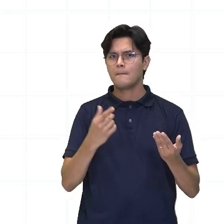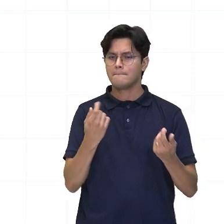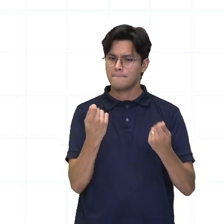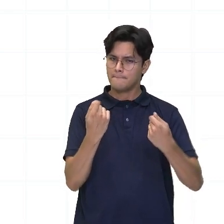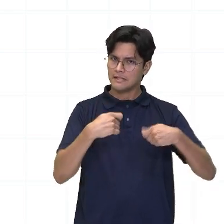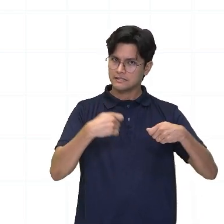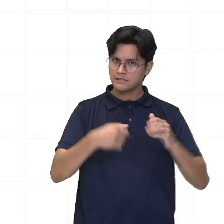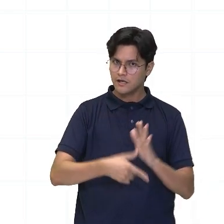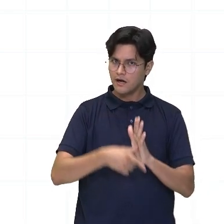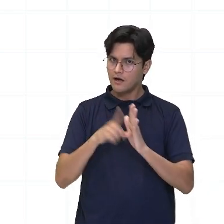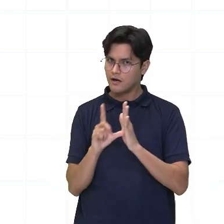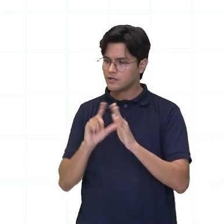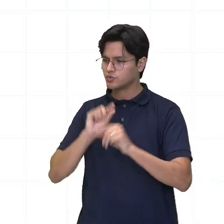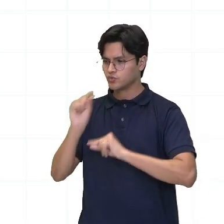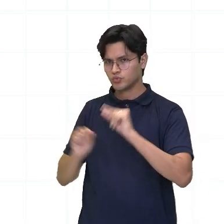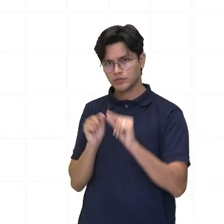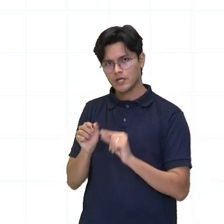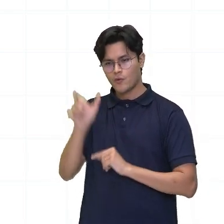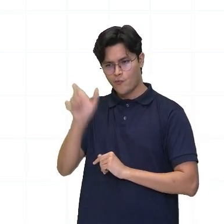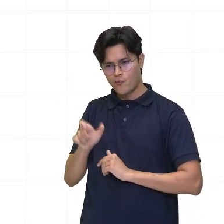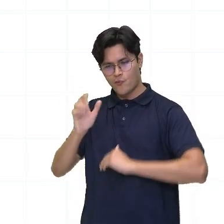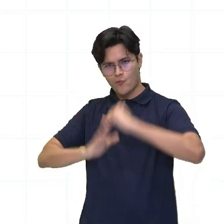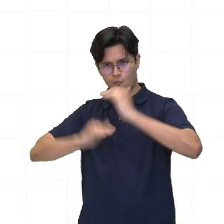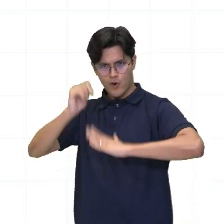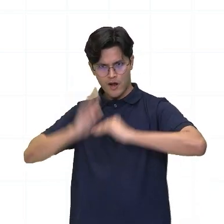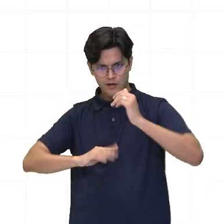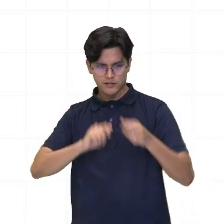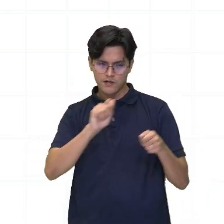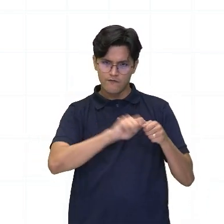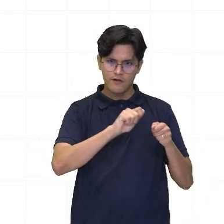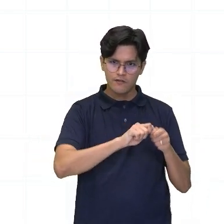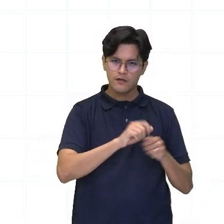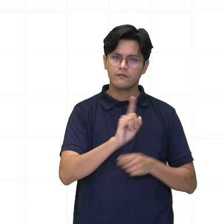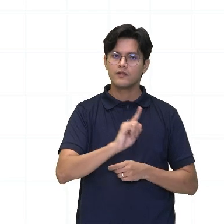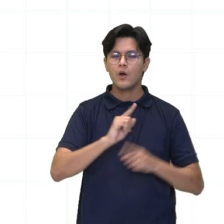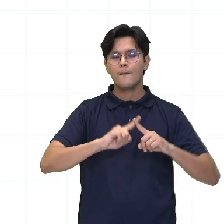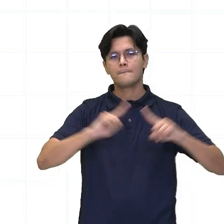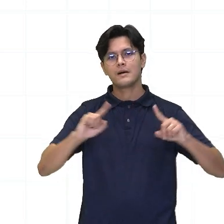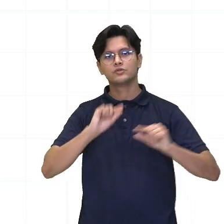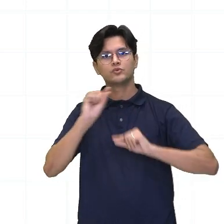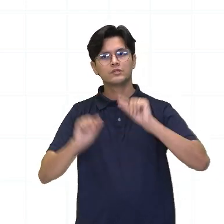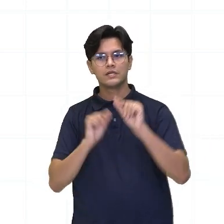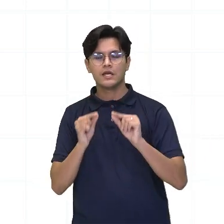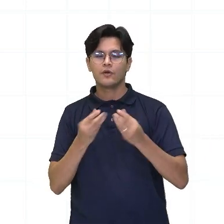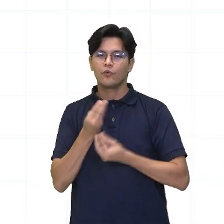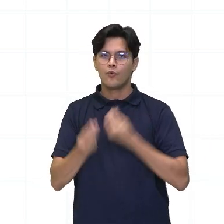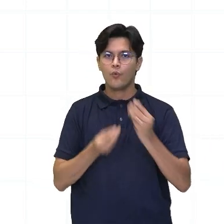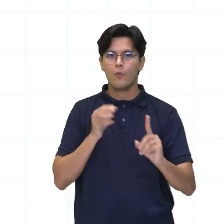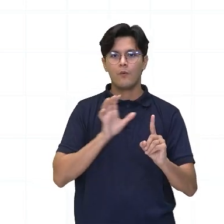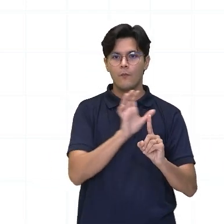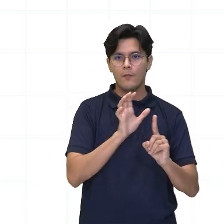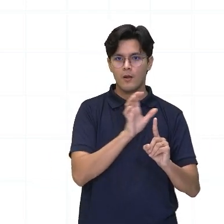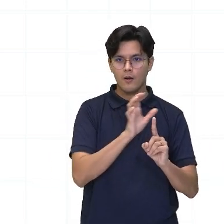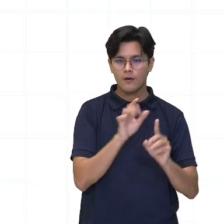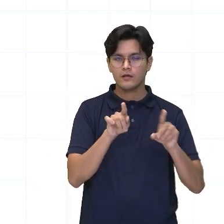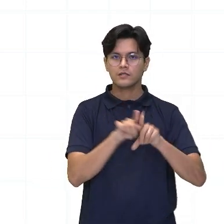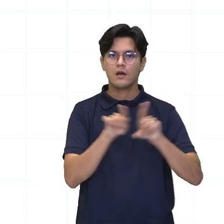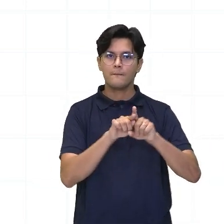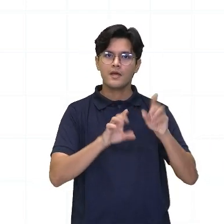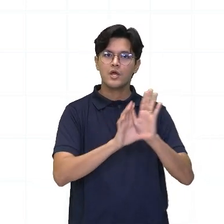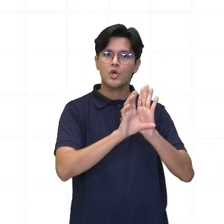do artista. O que importa é a intervenção da obra, o conceito que é elaborado antes da sua